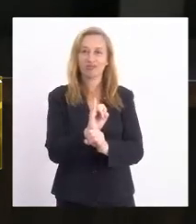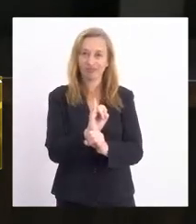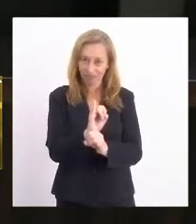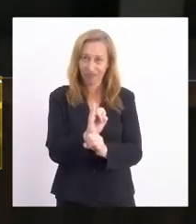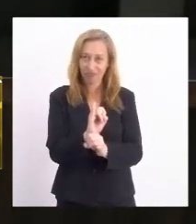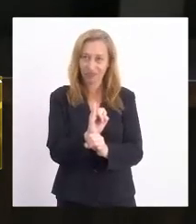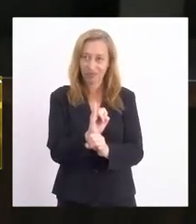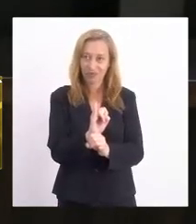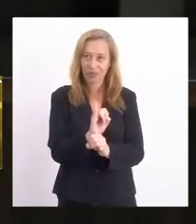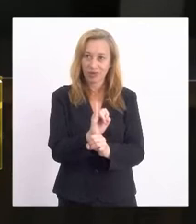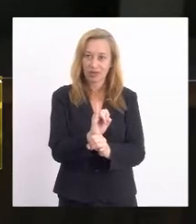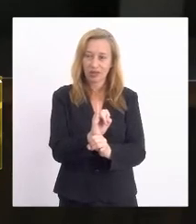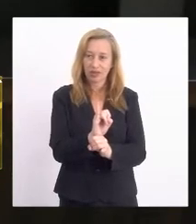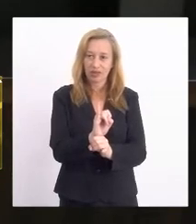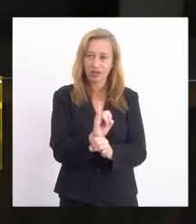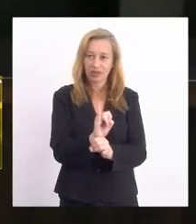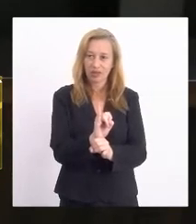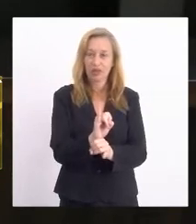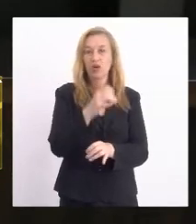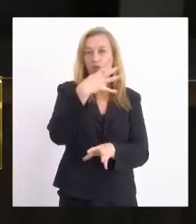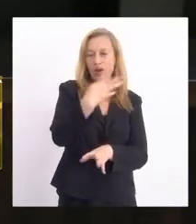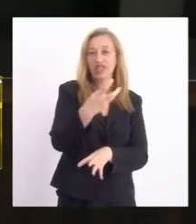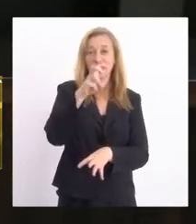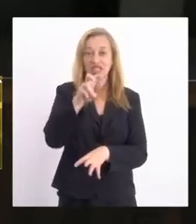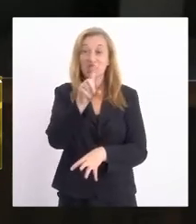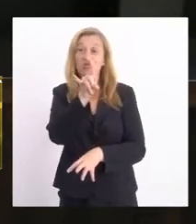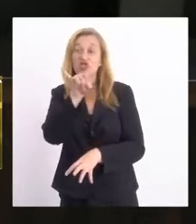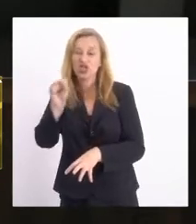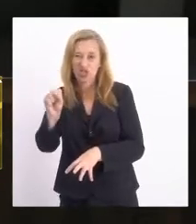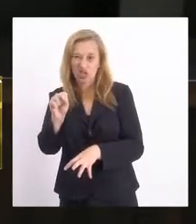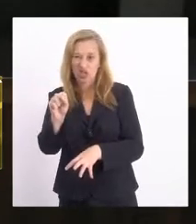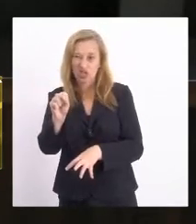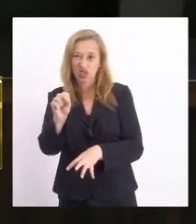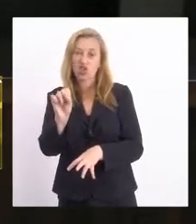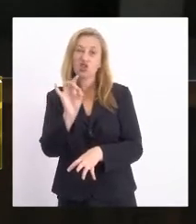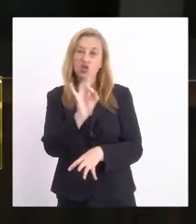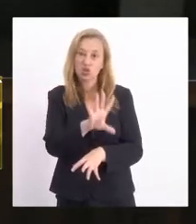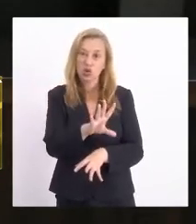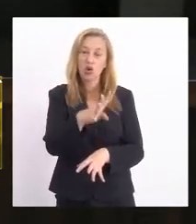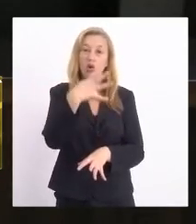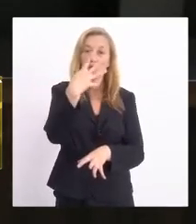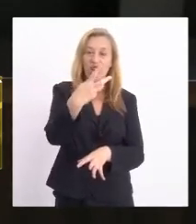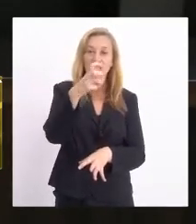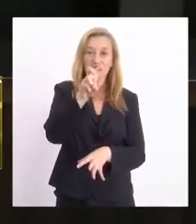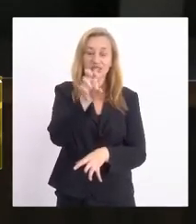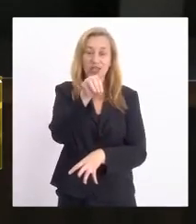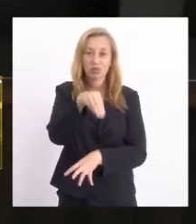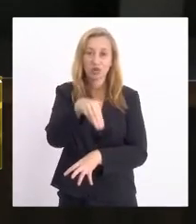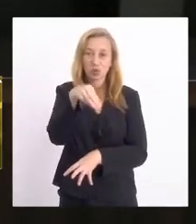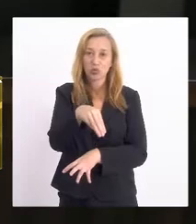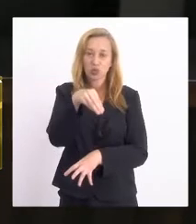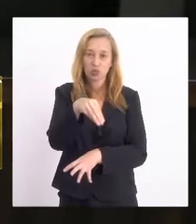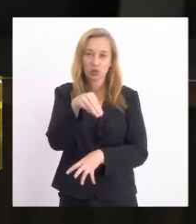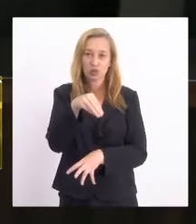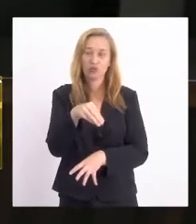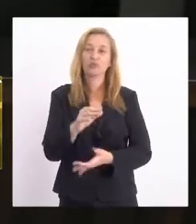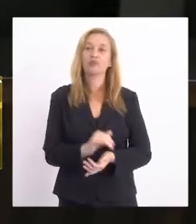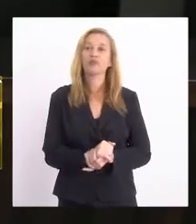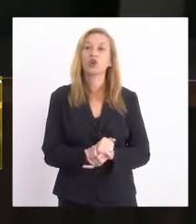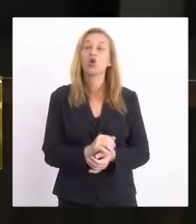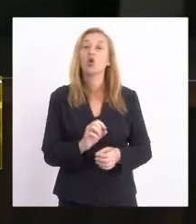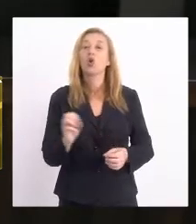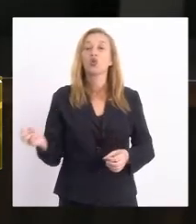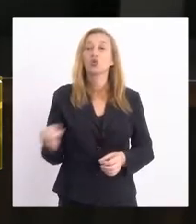vez dos atuais 45 dias leve apenas 45 minutos o